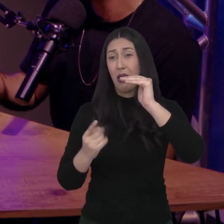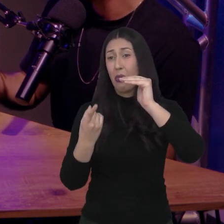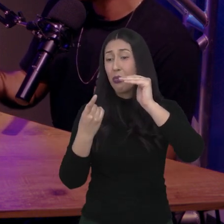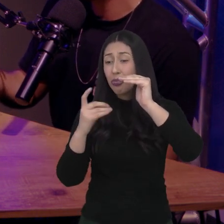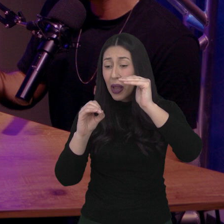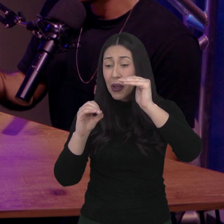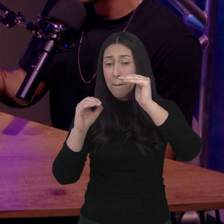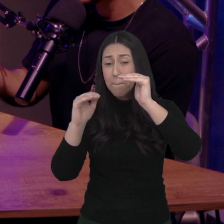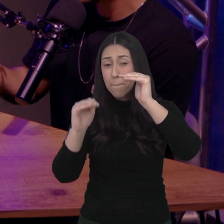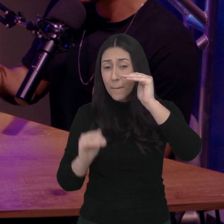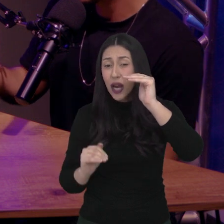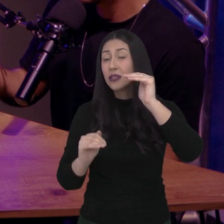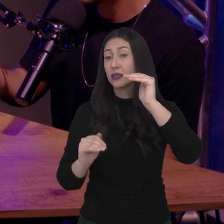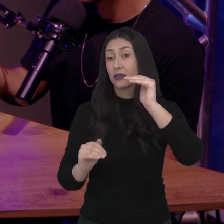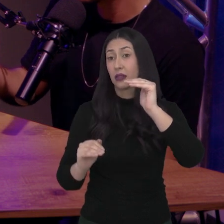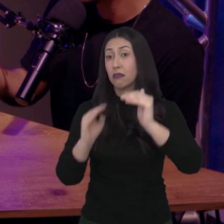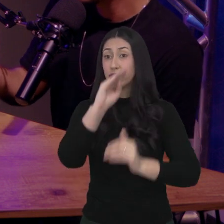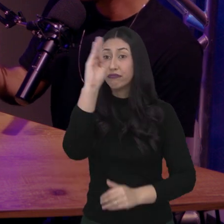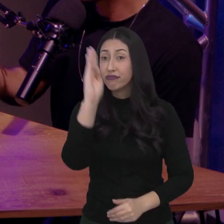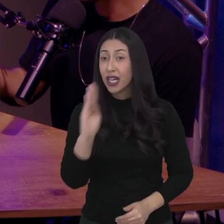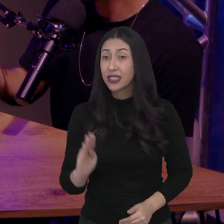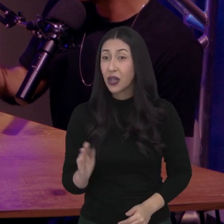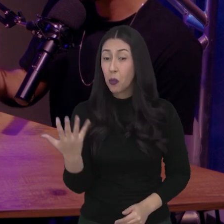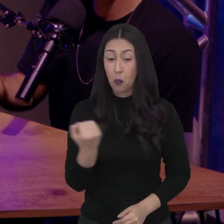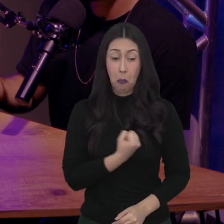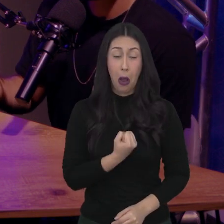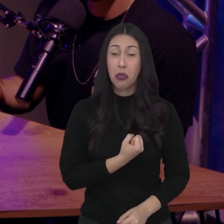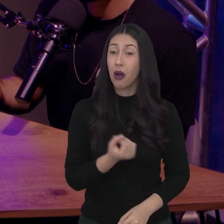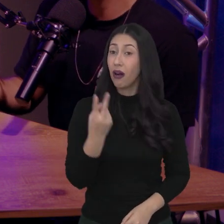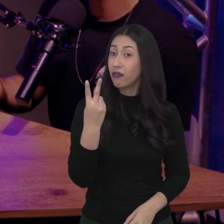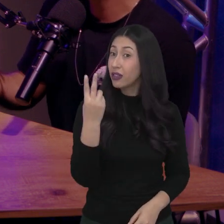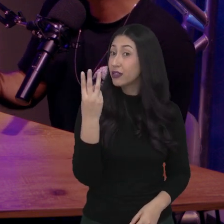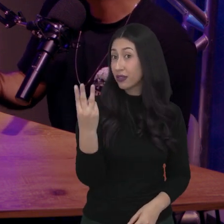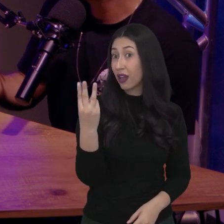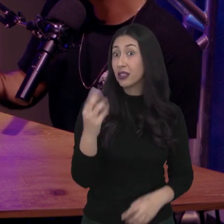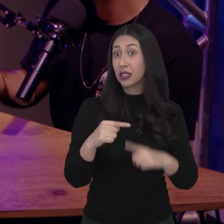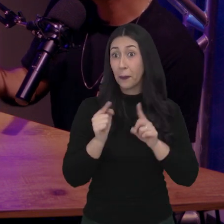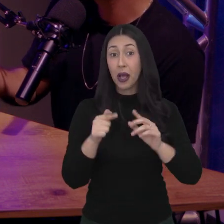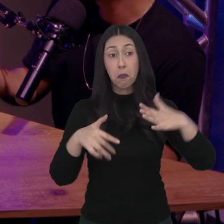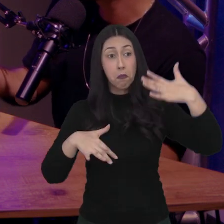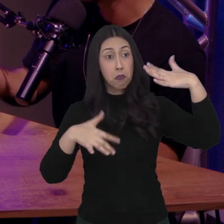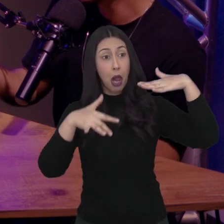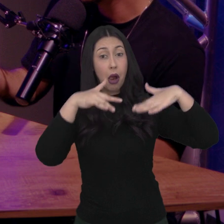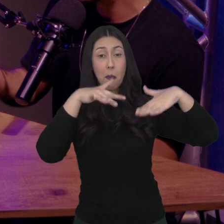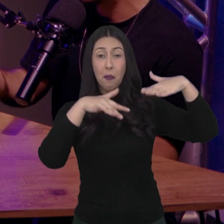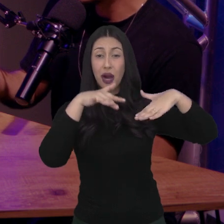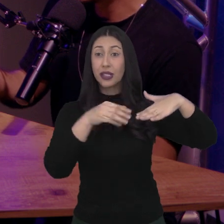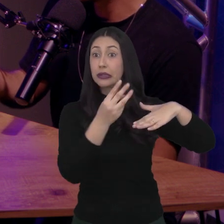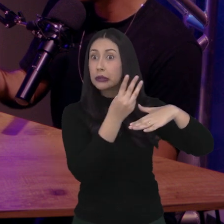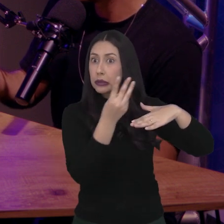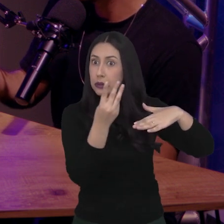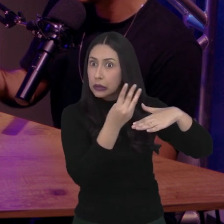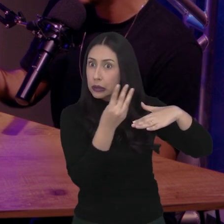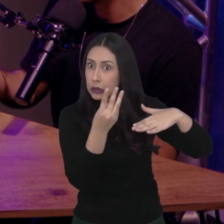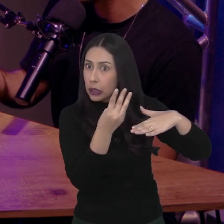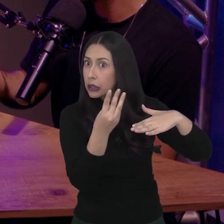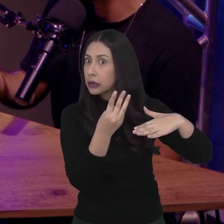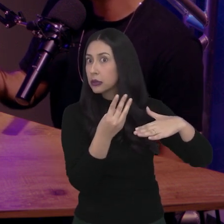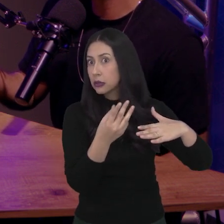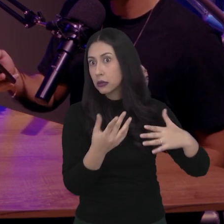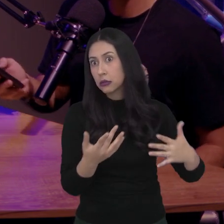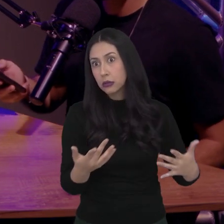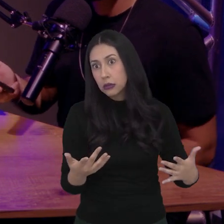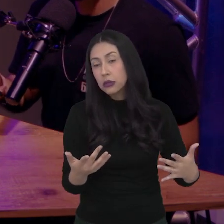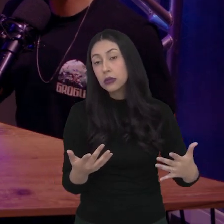abaixo, né? De 0 a 60, o Brasil ficou com 23, a média era 33 da pesquisa geral.